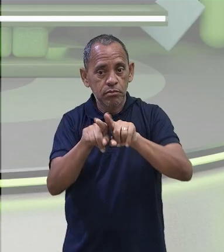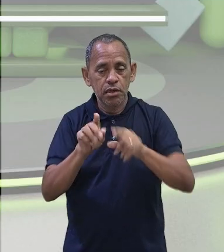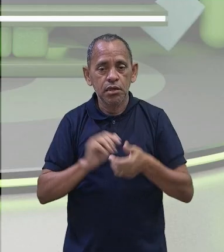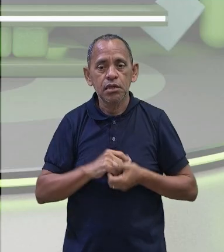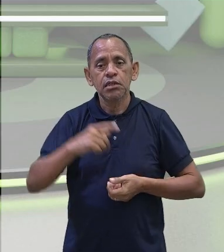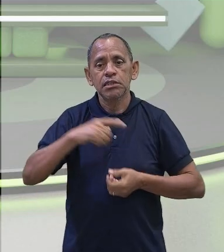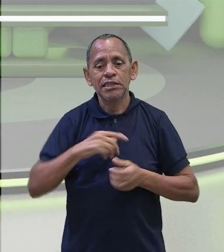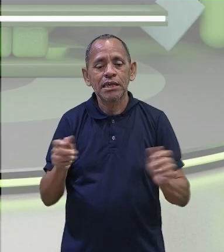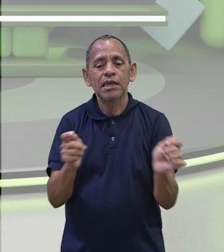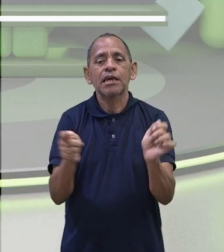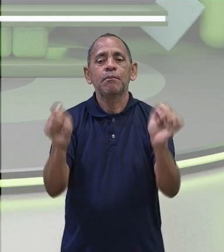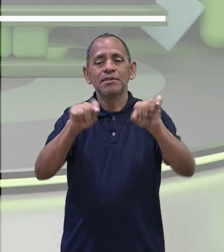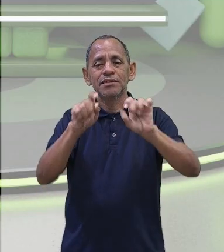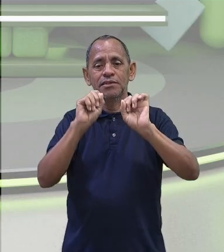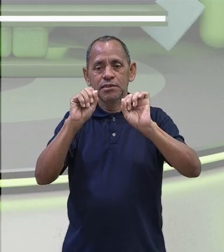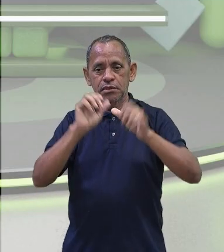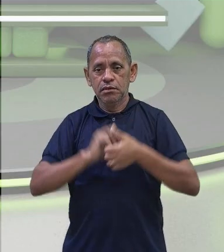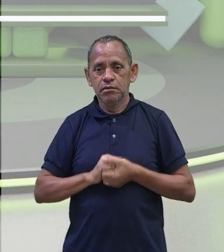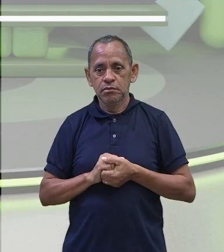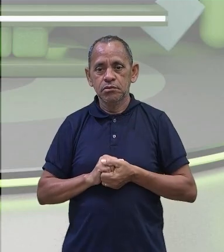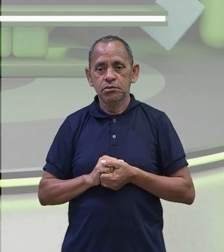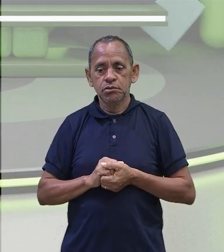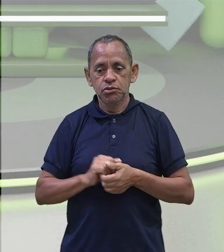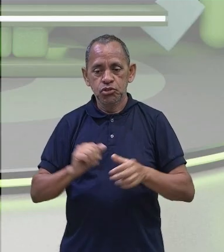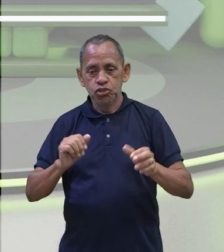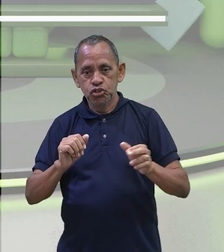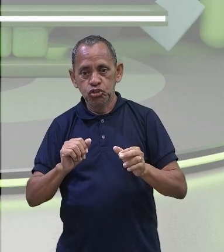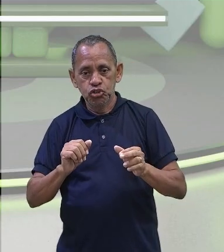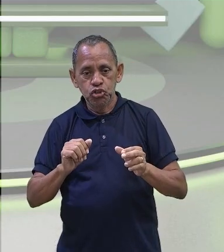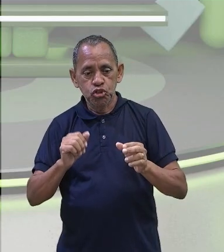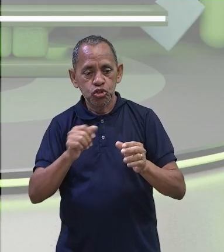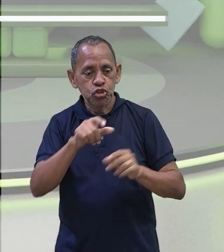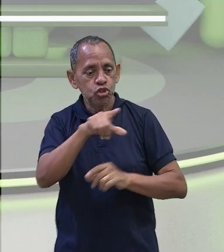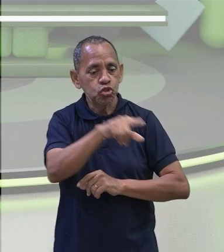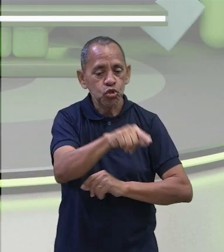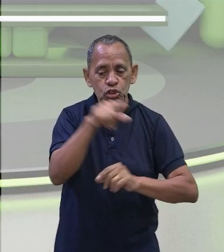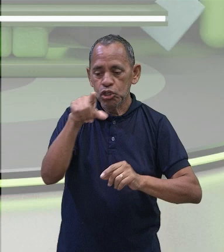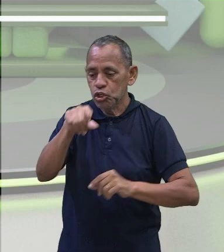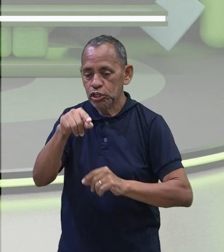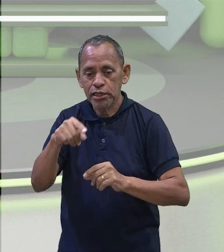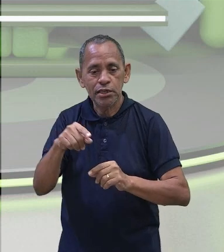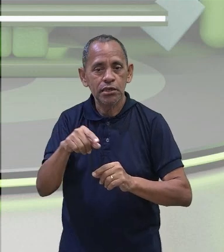a capacidade de diferenciar tipos de células